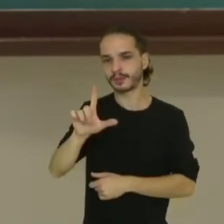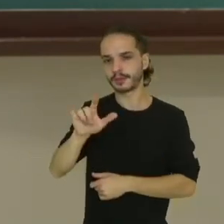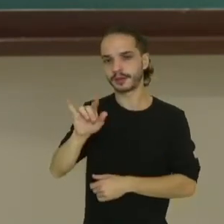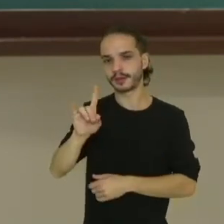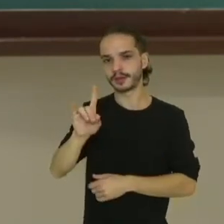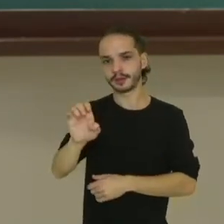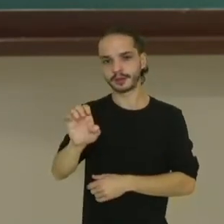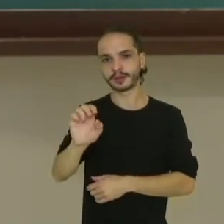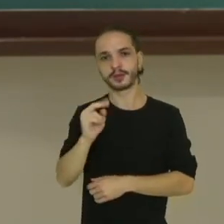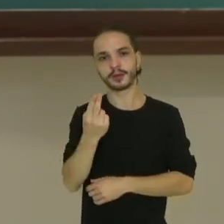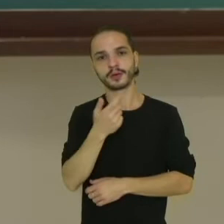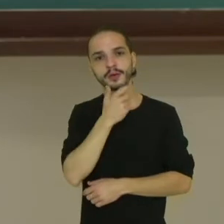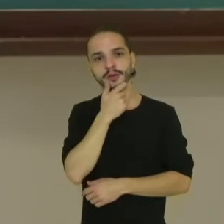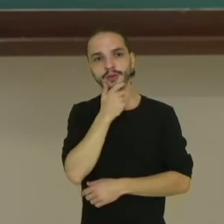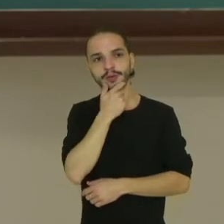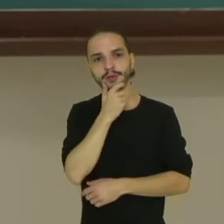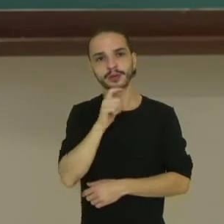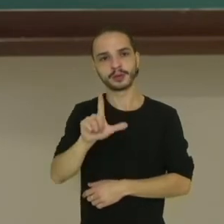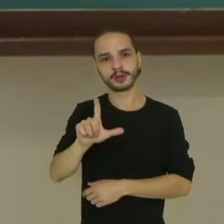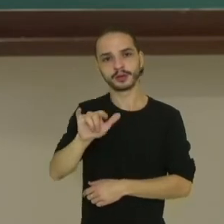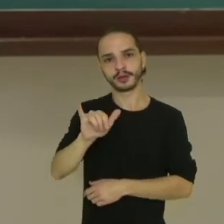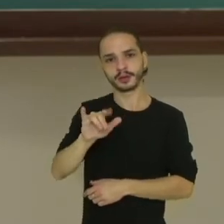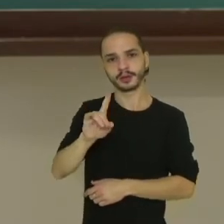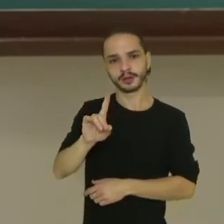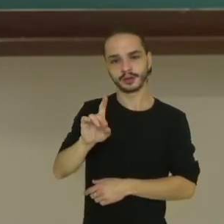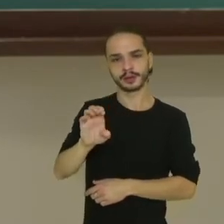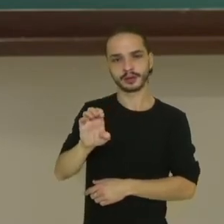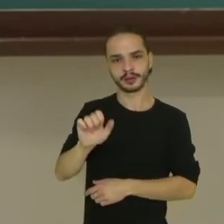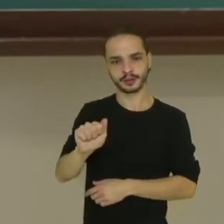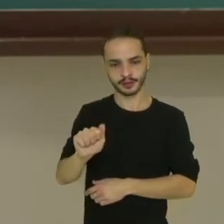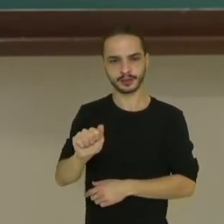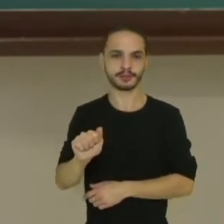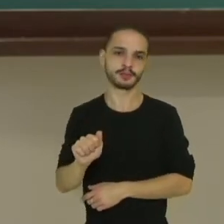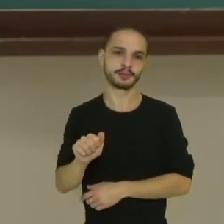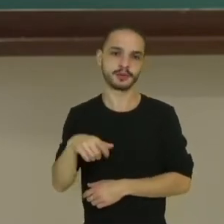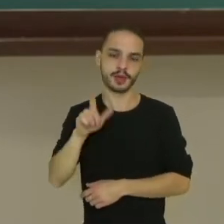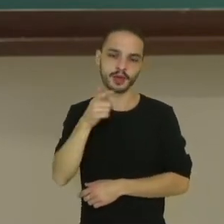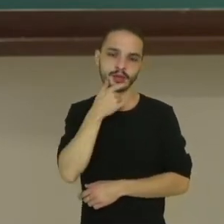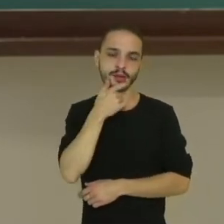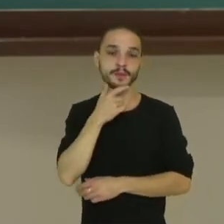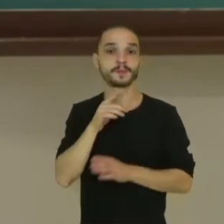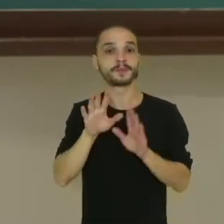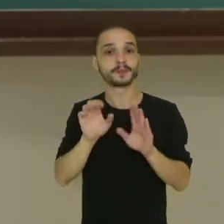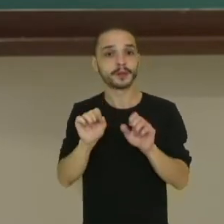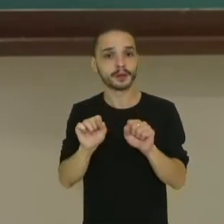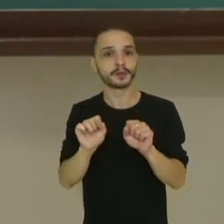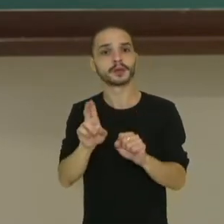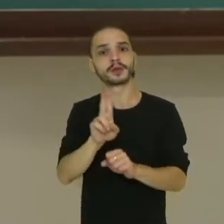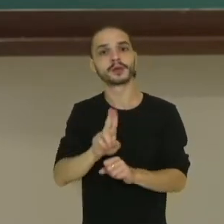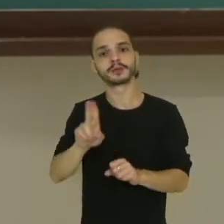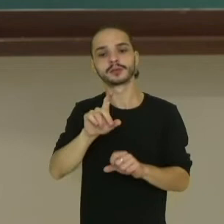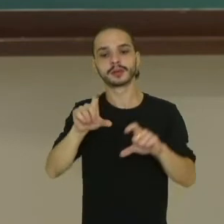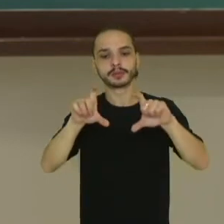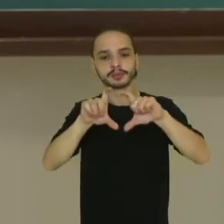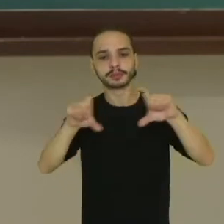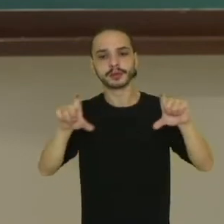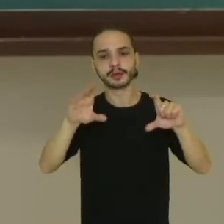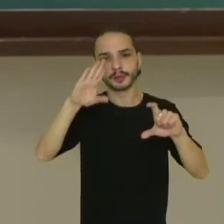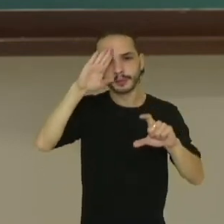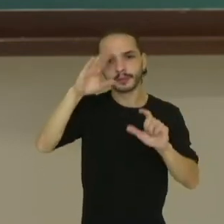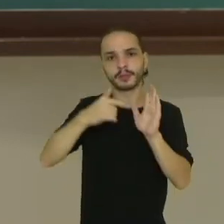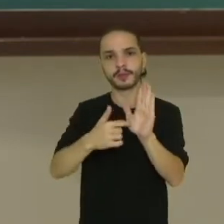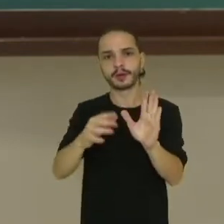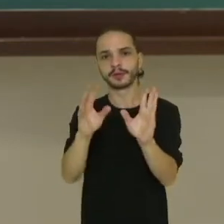Ou do inglês, lead com L-E-A-D. Então, são palavras aí que ilustram as características de uma